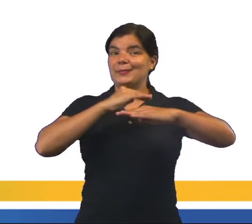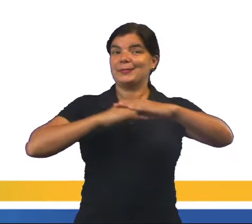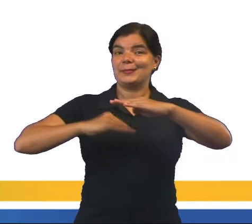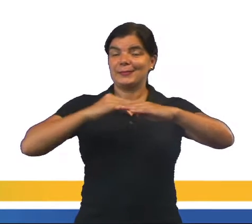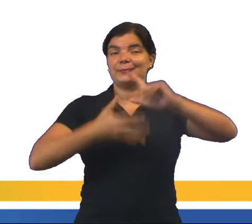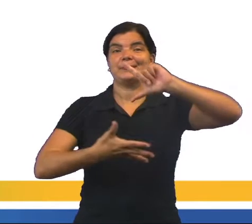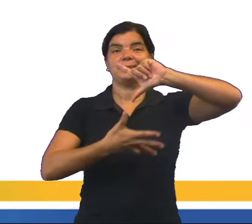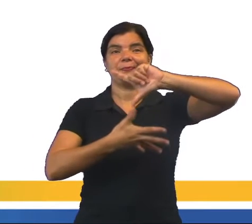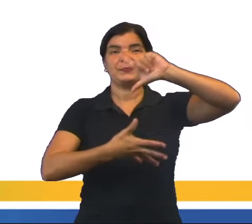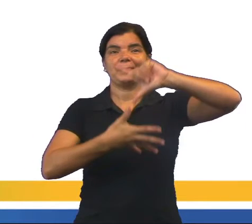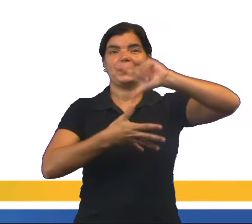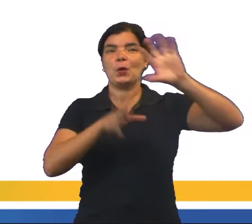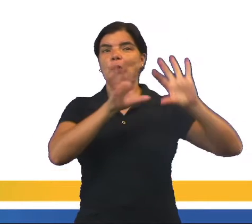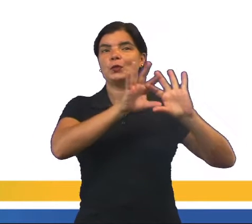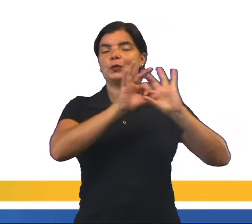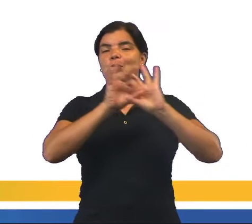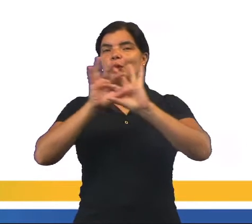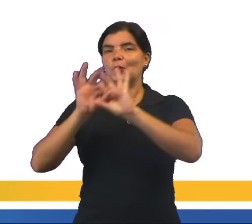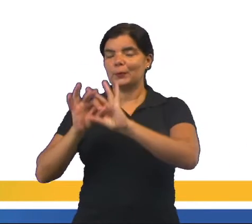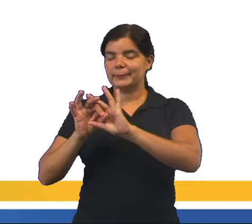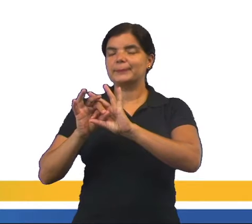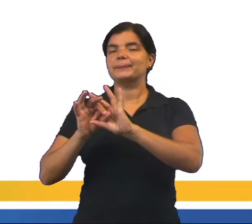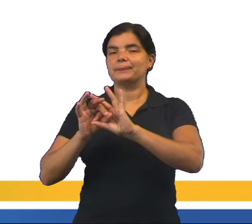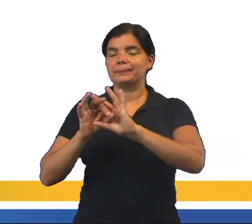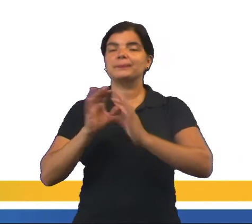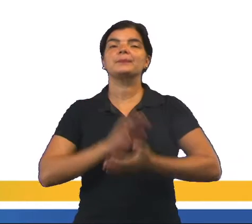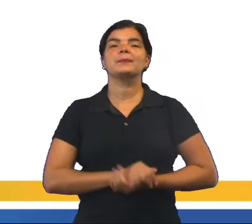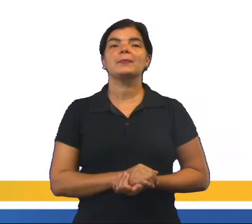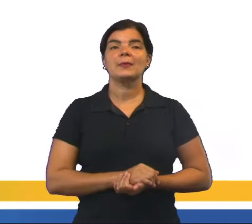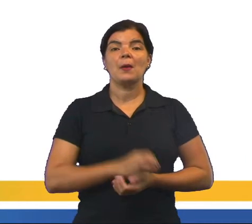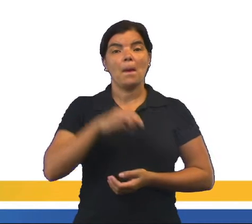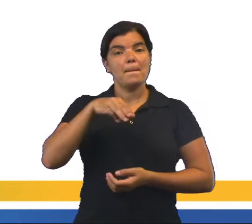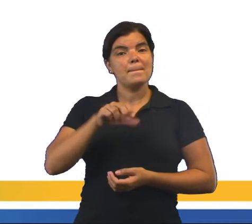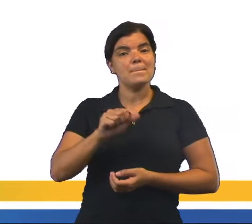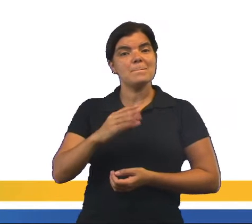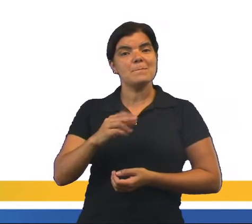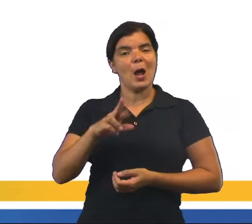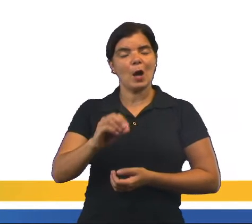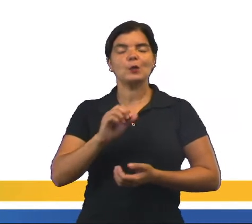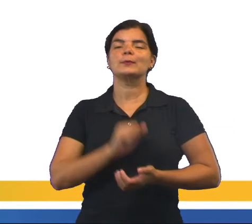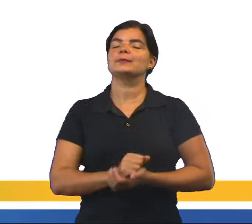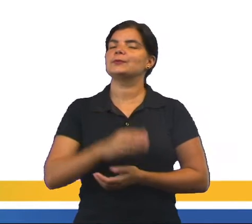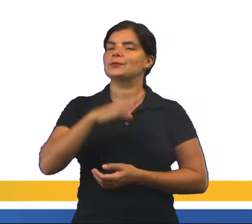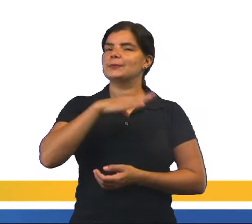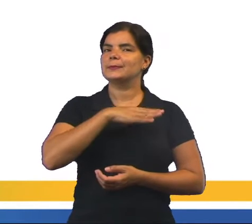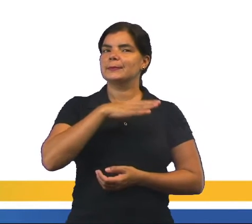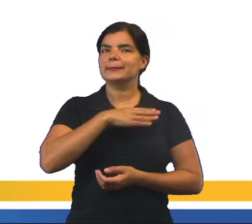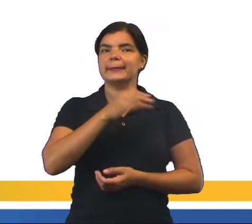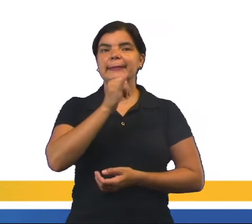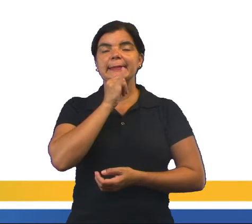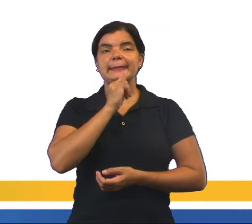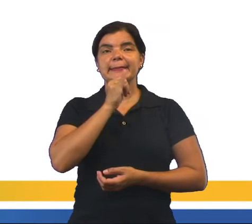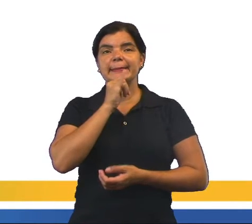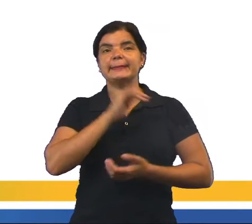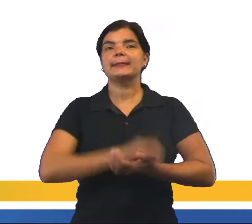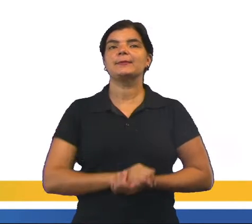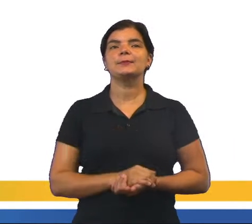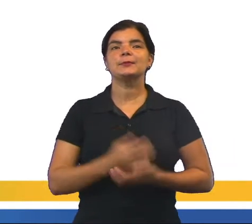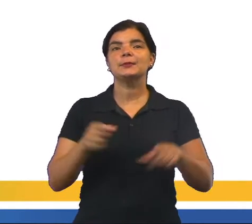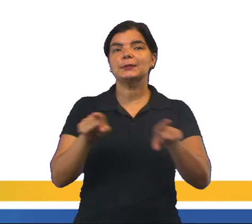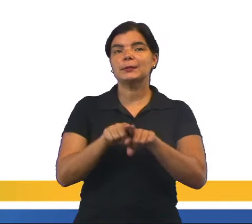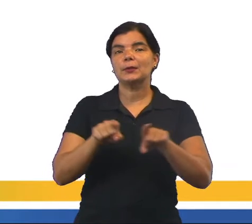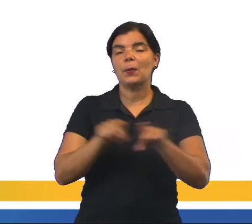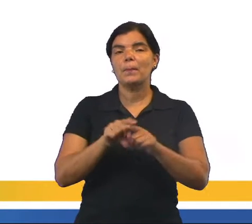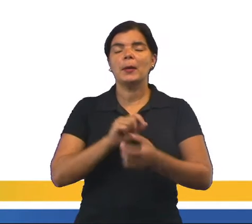na América Latina, em um contexto macro, né, que agora há pouco falamos de cidades, exemplo de cidades, e